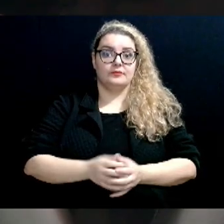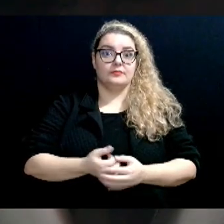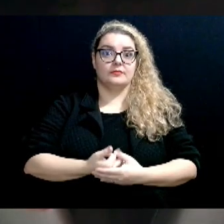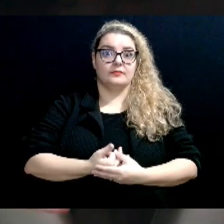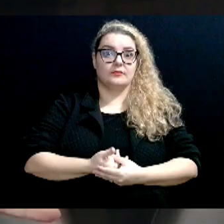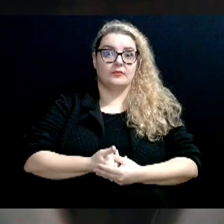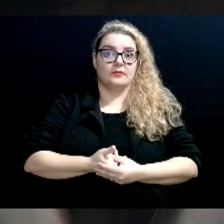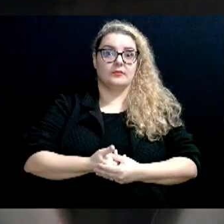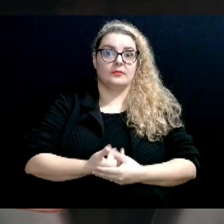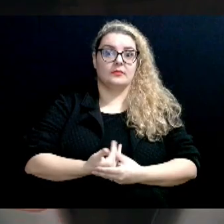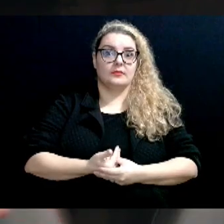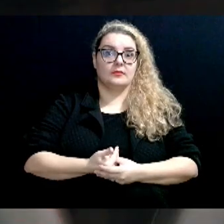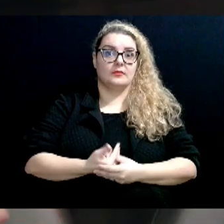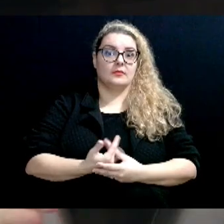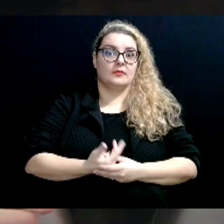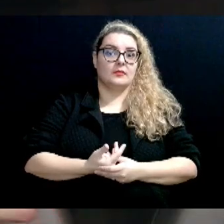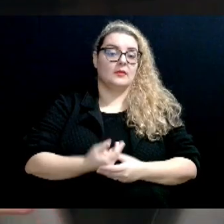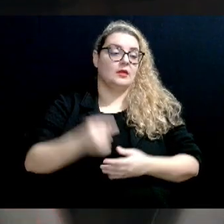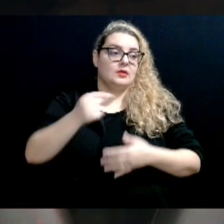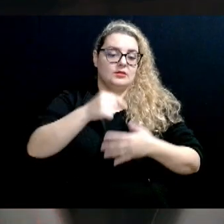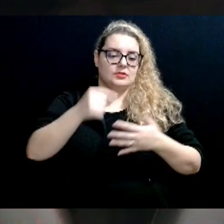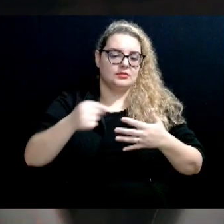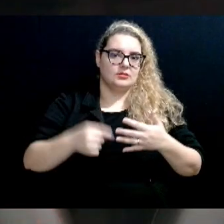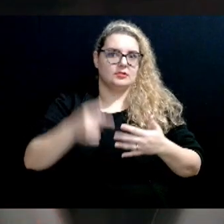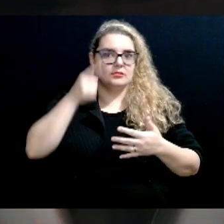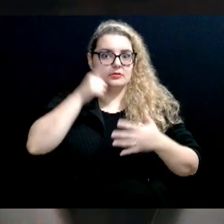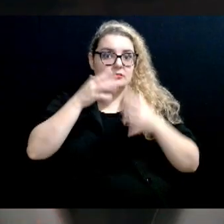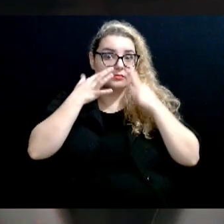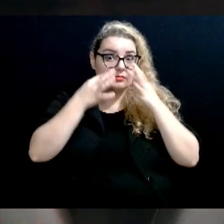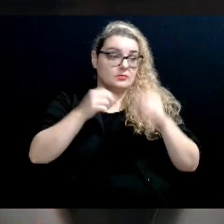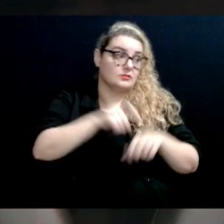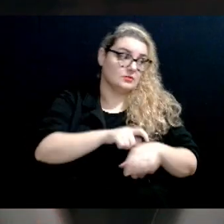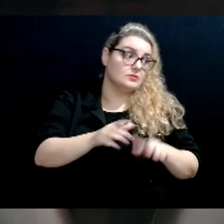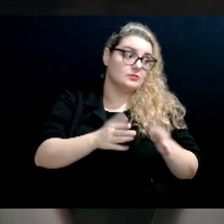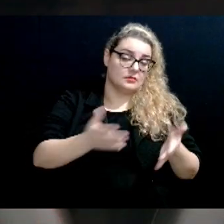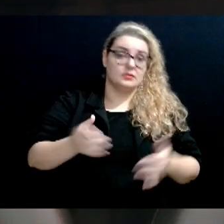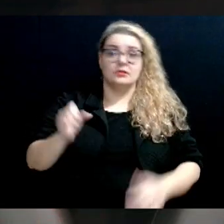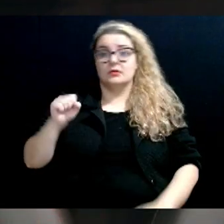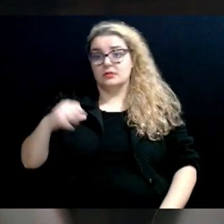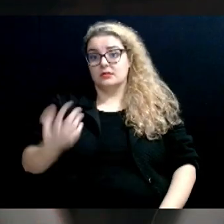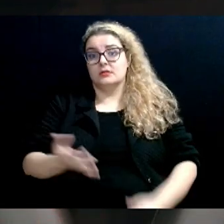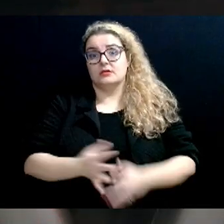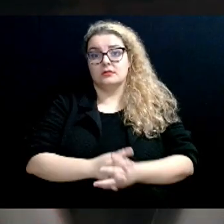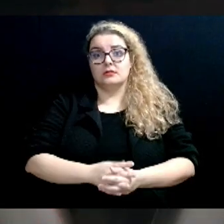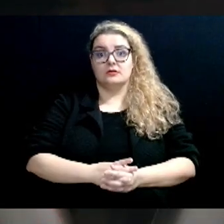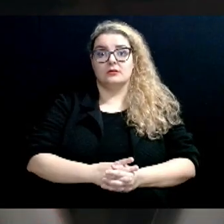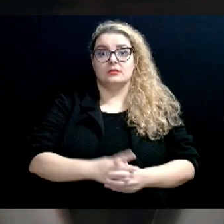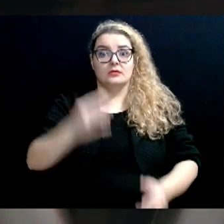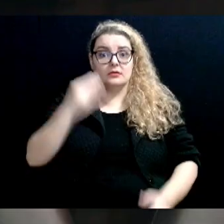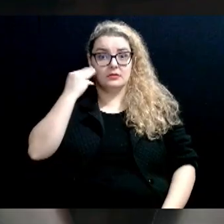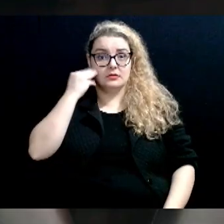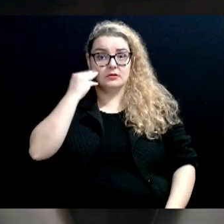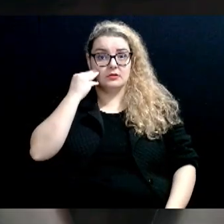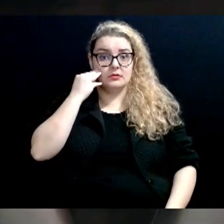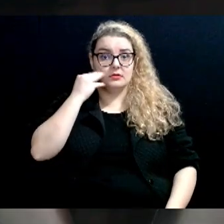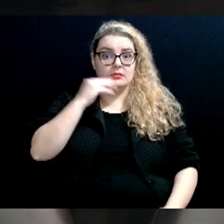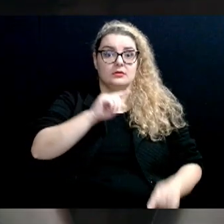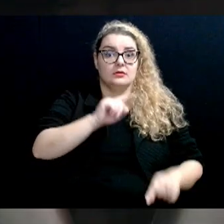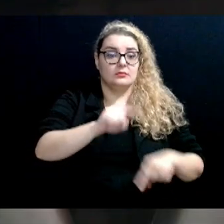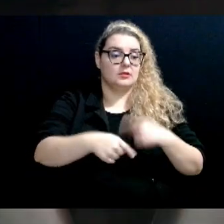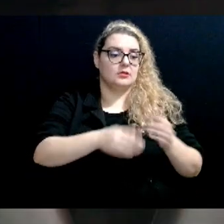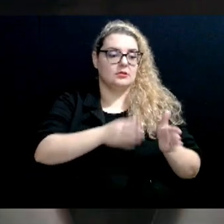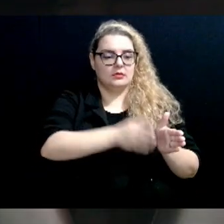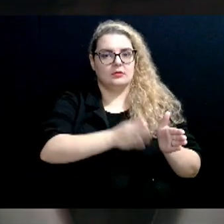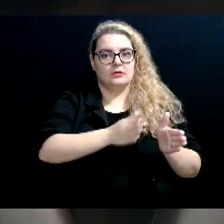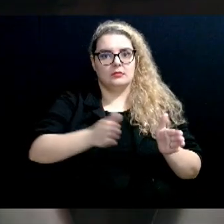itens que a gente consegue dar atenção naquele momento, né? E para a memória ela passar para as outras etapas, para